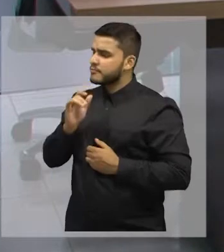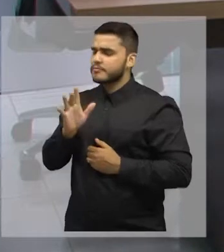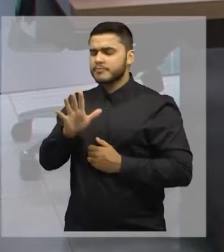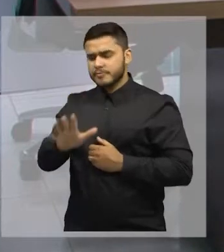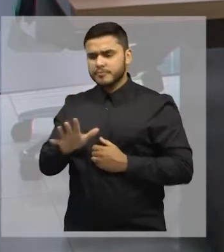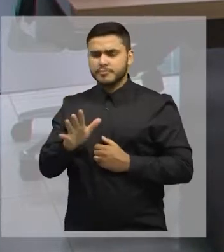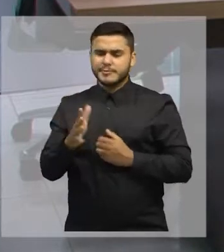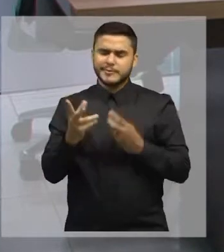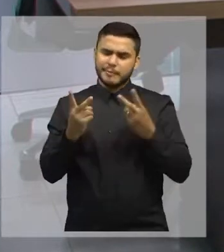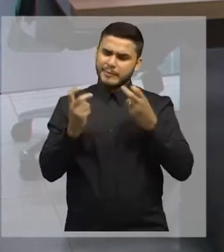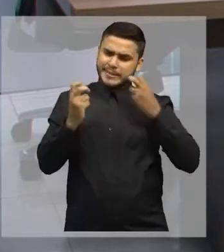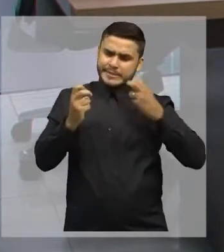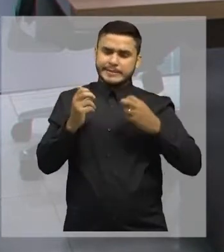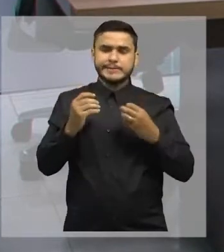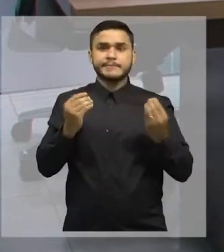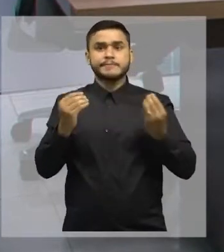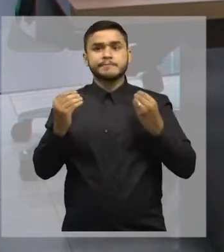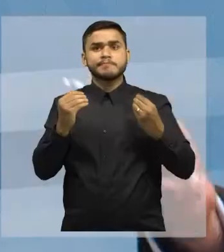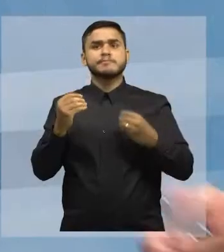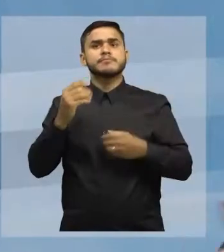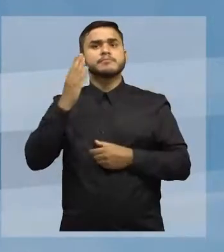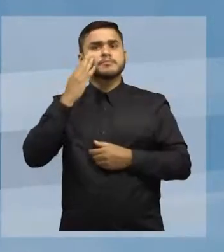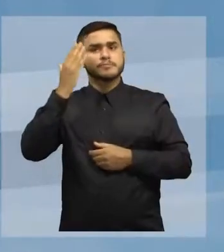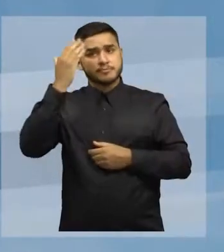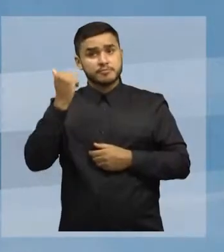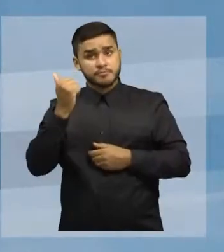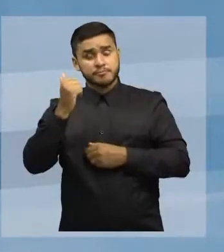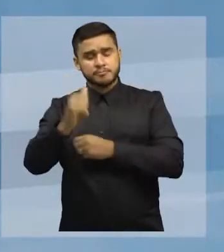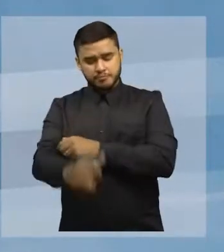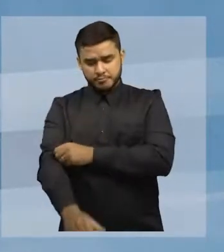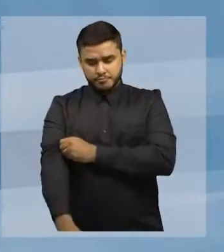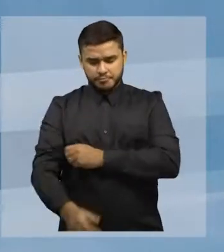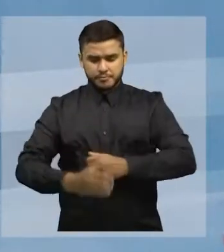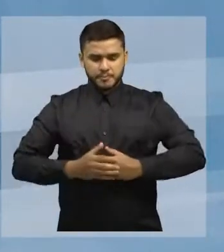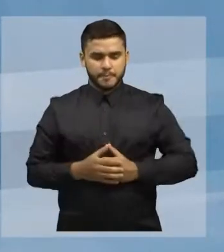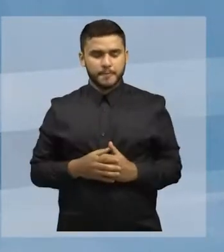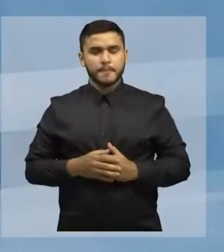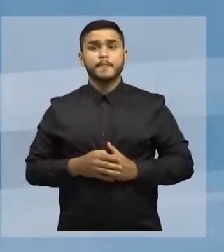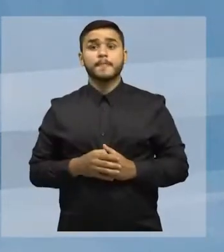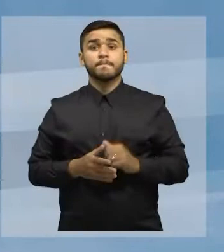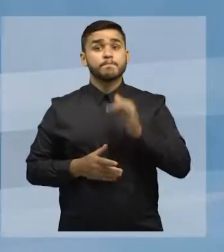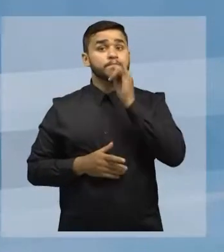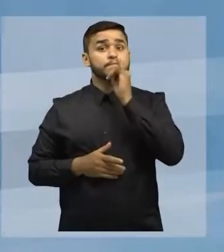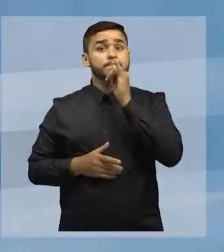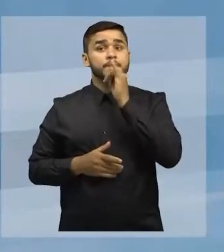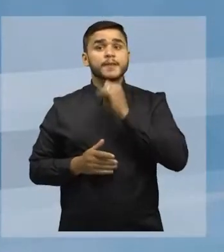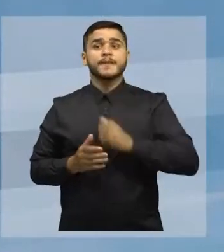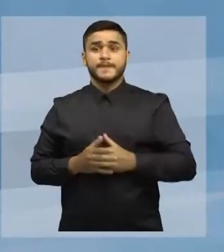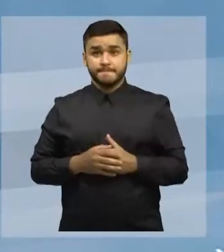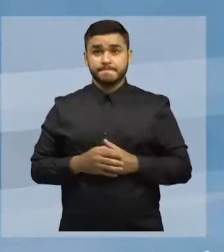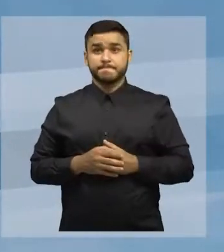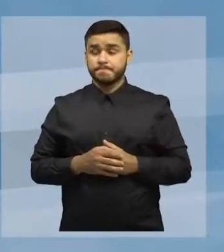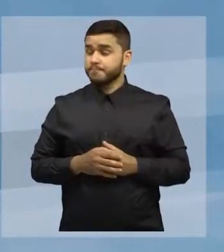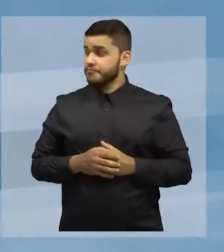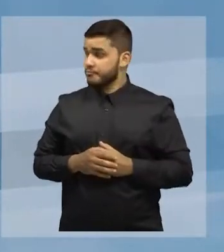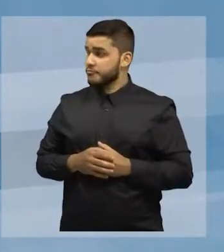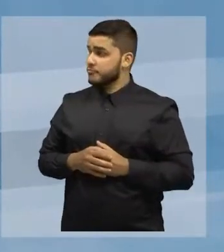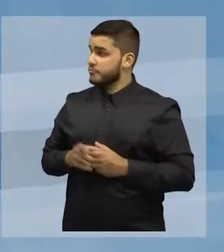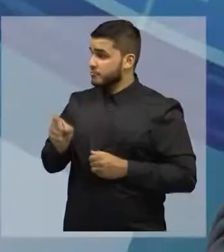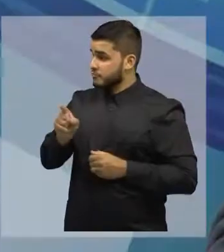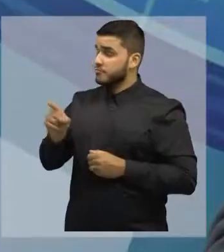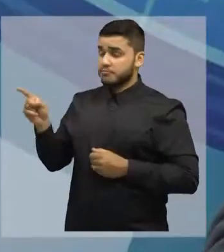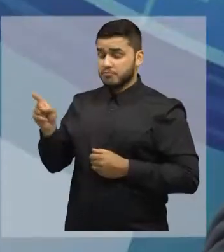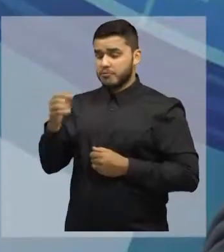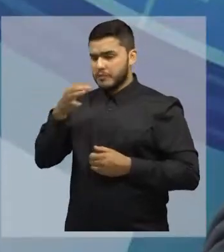e capacidade de perceber, tal, colocado aqui para vocês, o fato é que não se pode